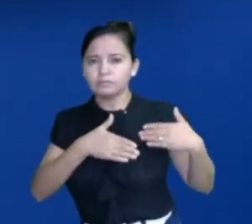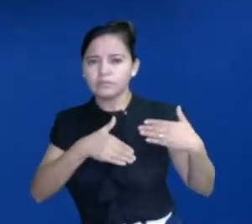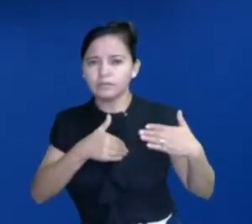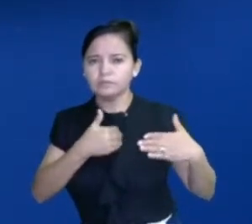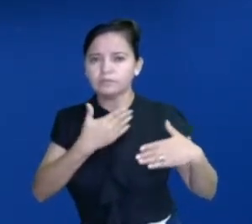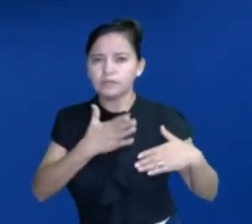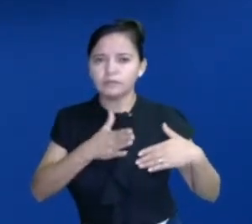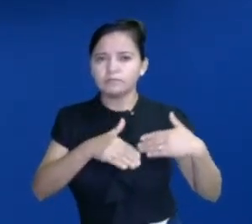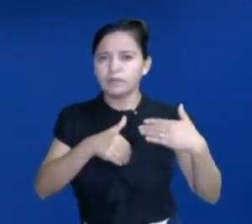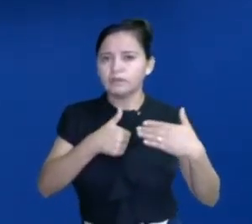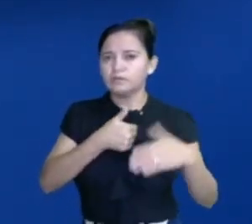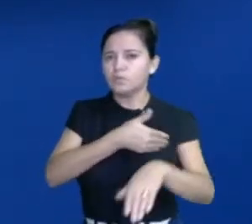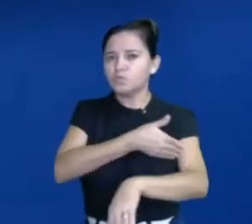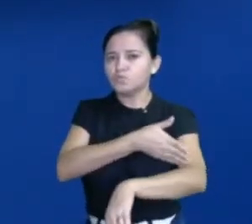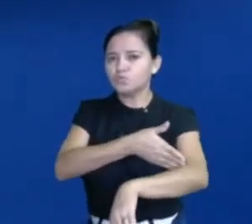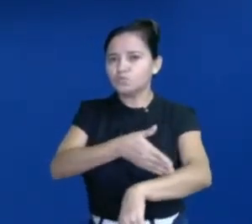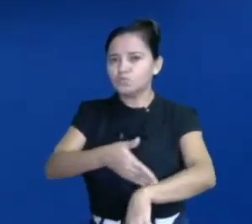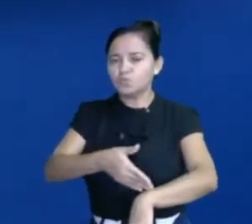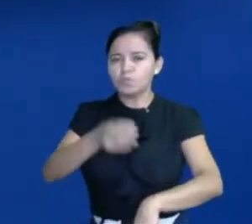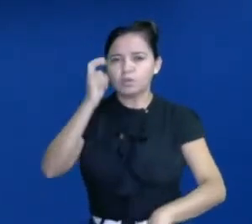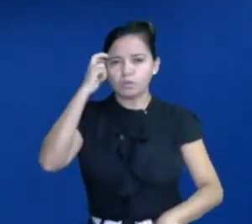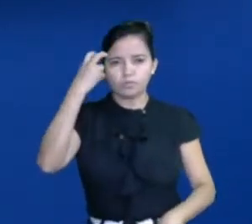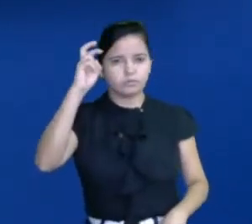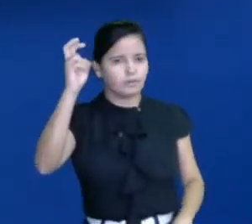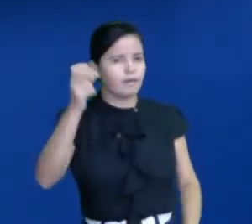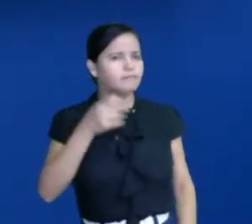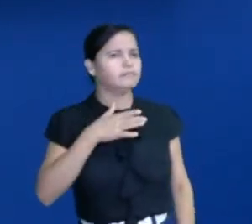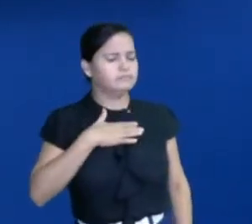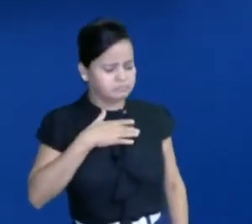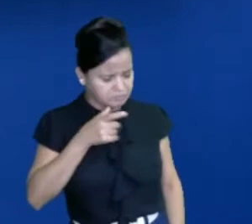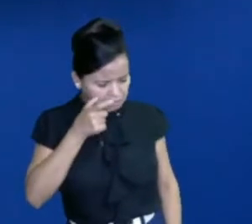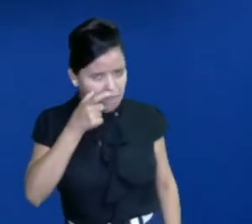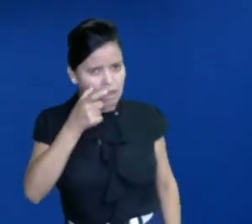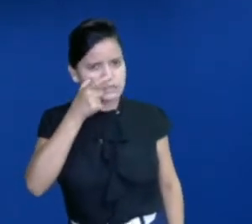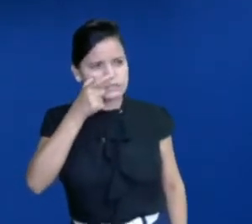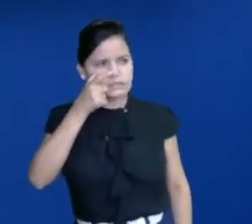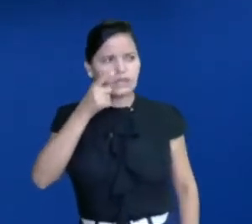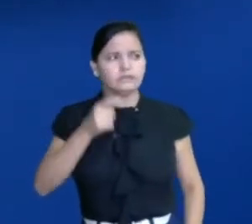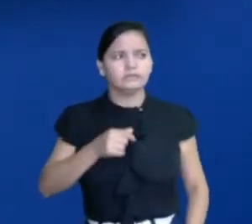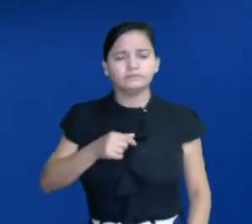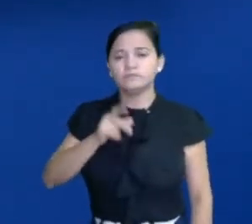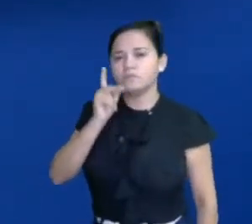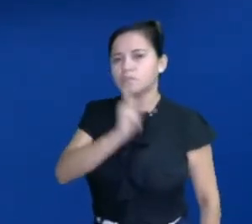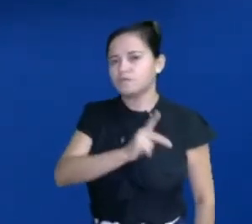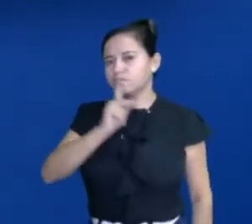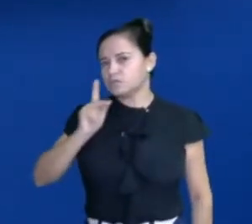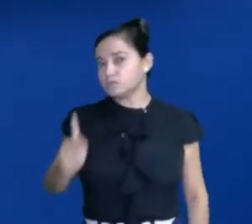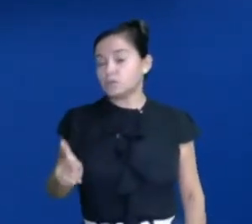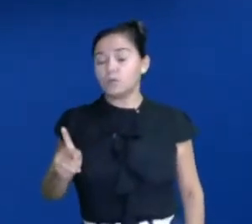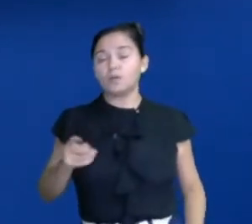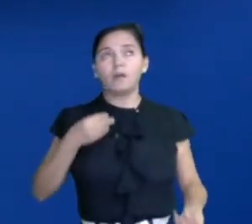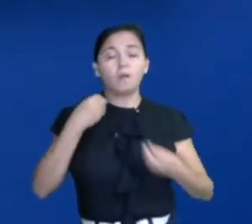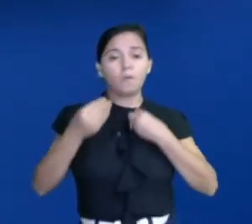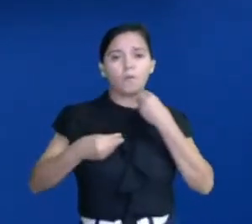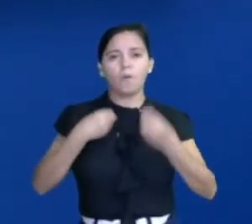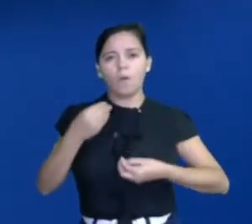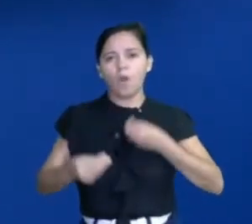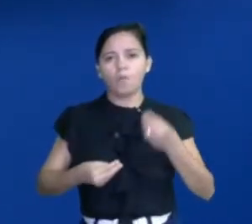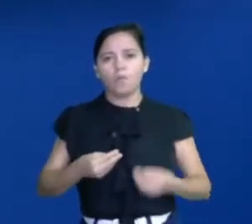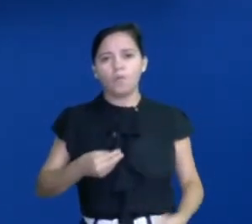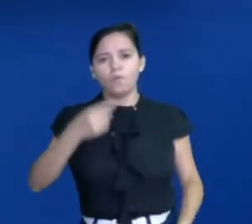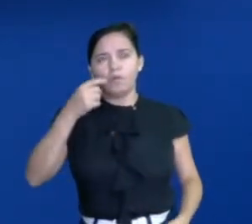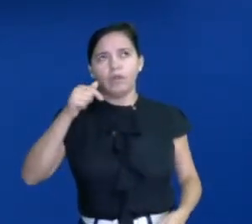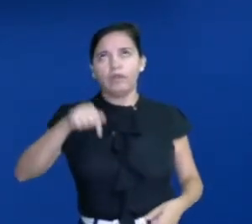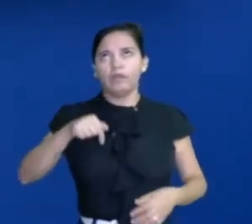modos culturais. Então, isso é muito interessante. Como então, professora, que eu estou aqui no